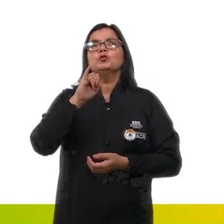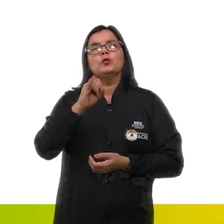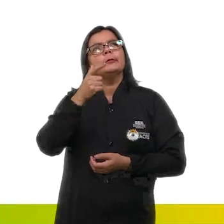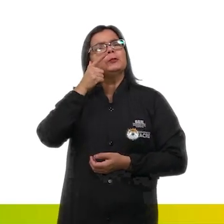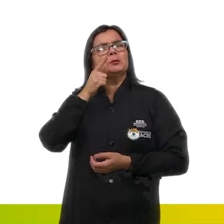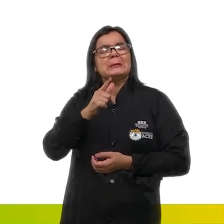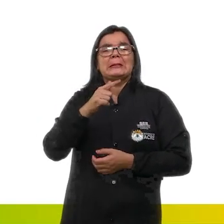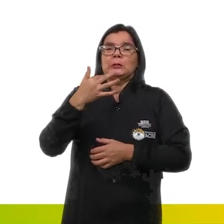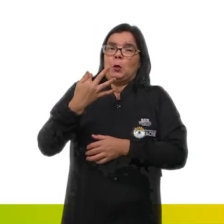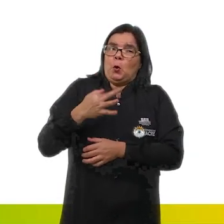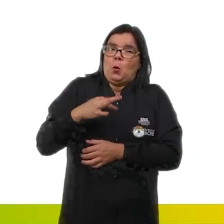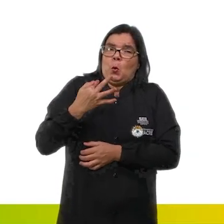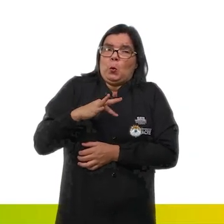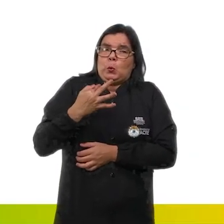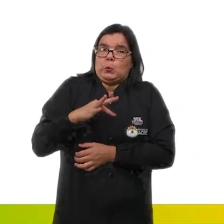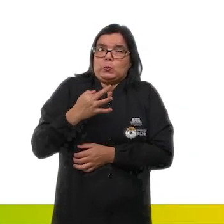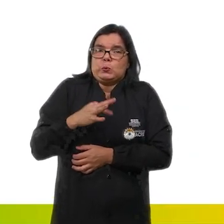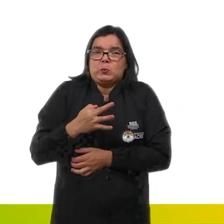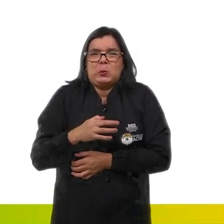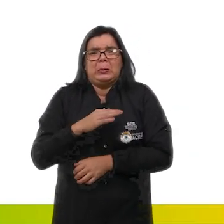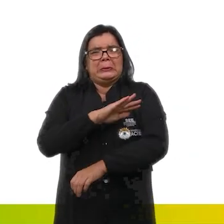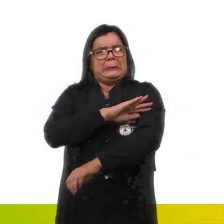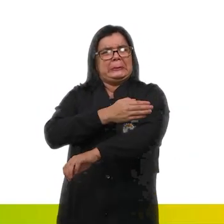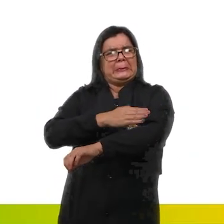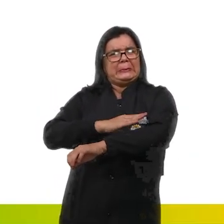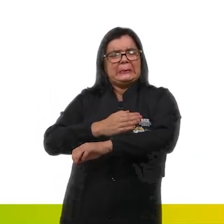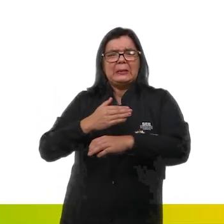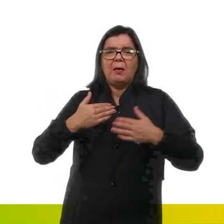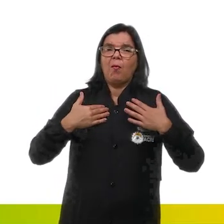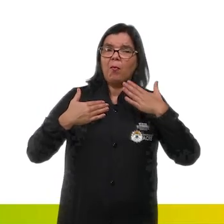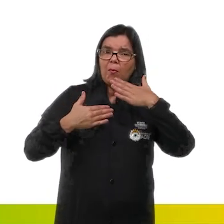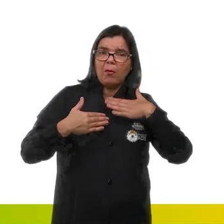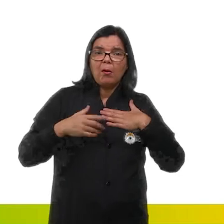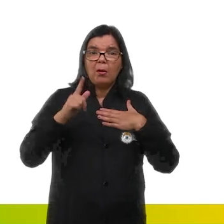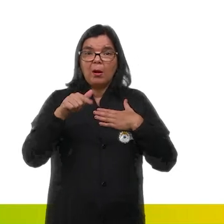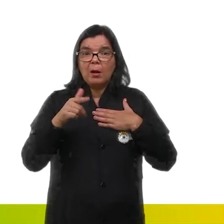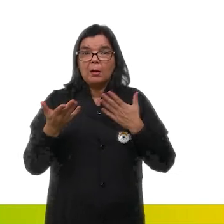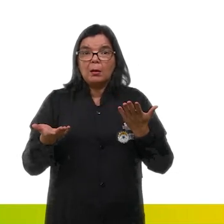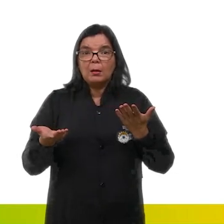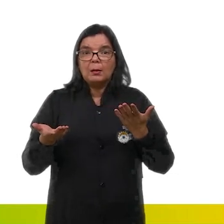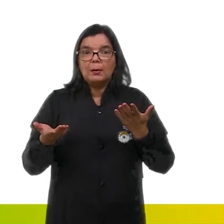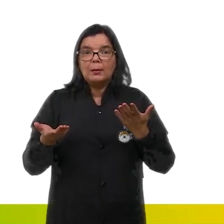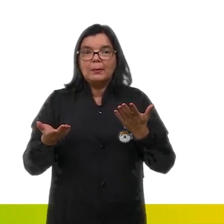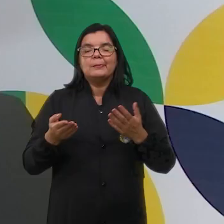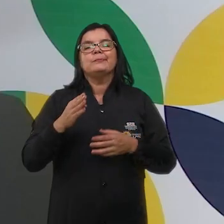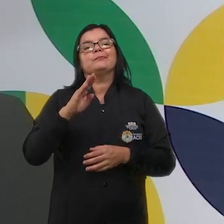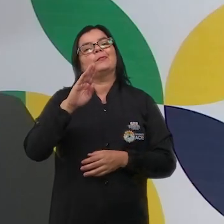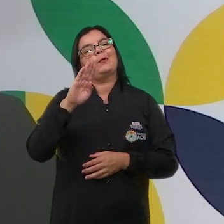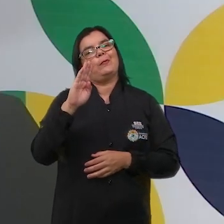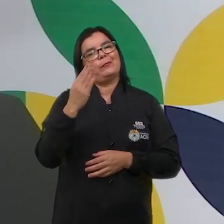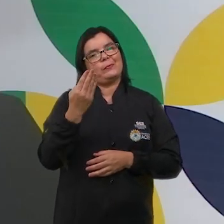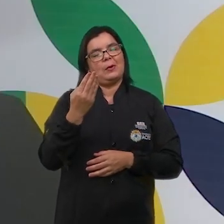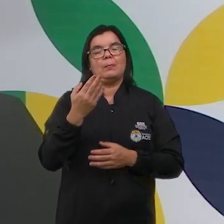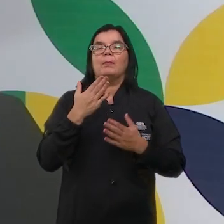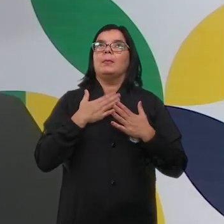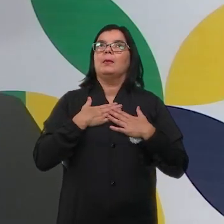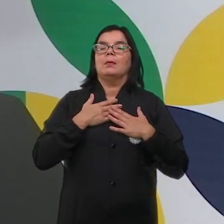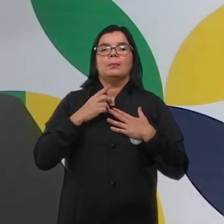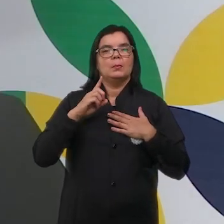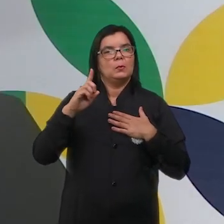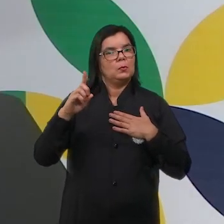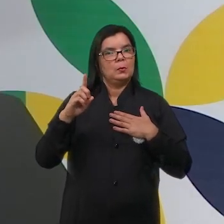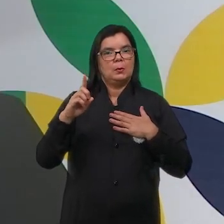se eu chegar até a falha, sentir meu corpo todo dolorido, isso é fake. Gente, pelo amor de Deus, você